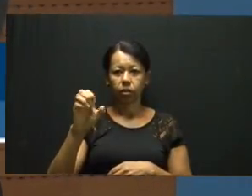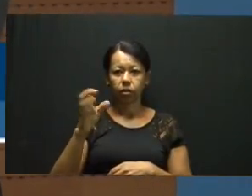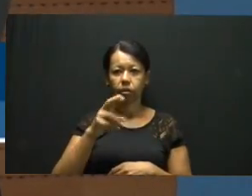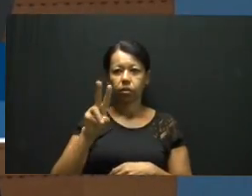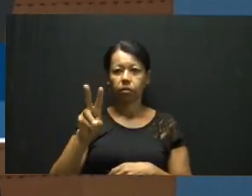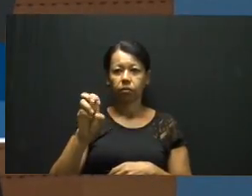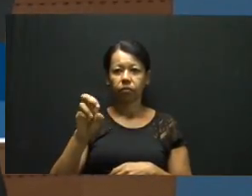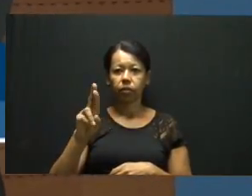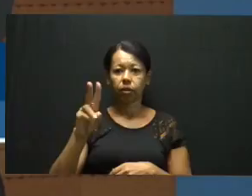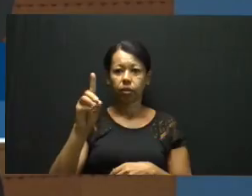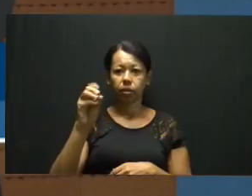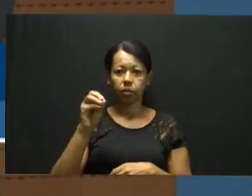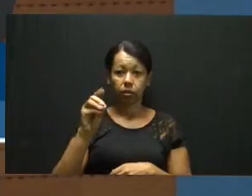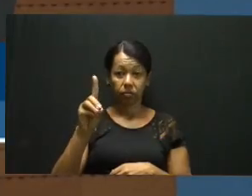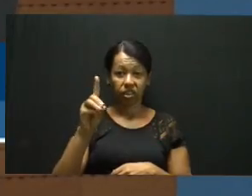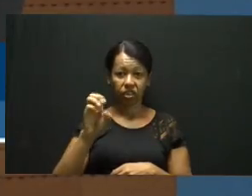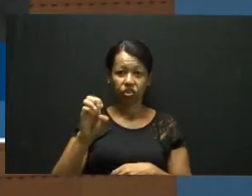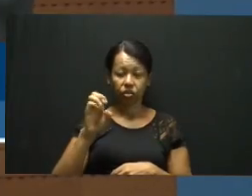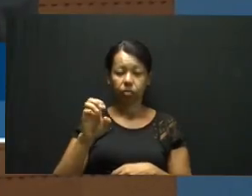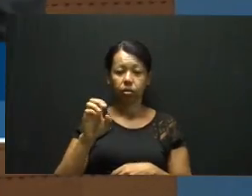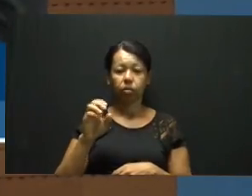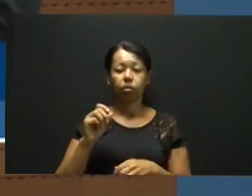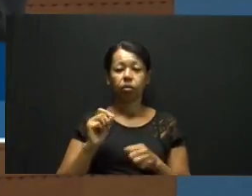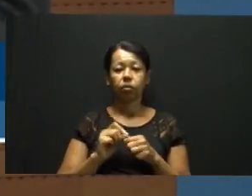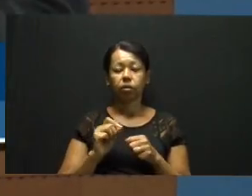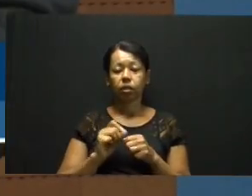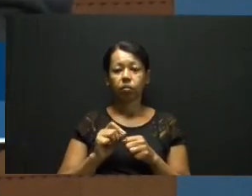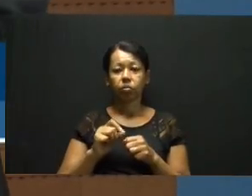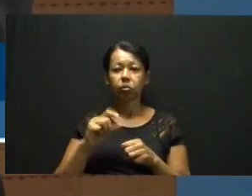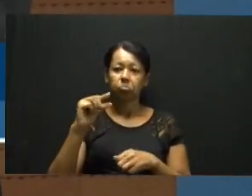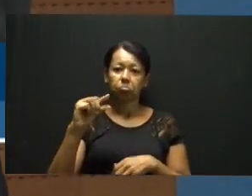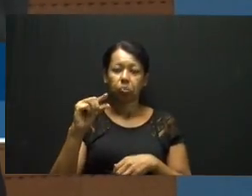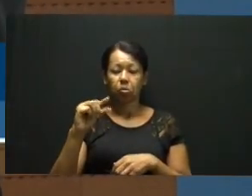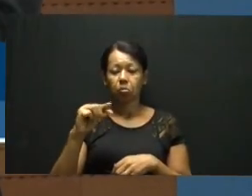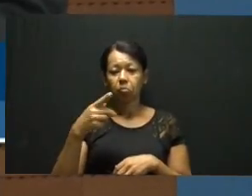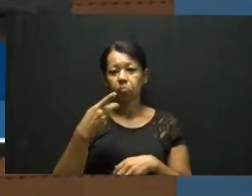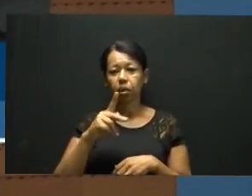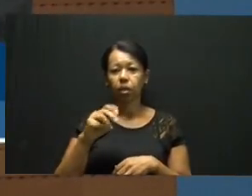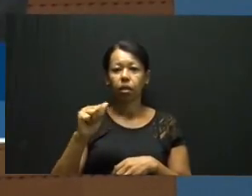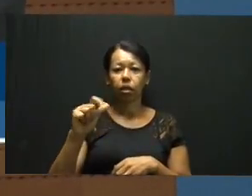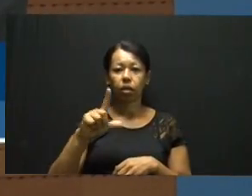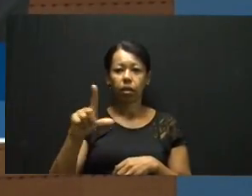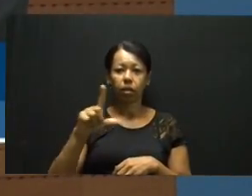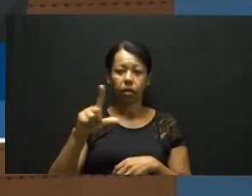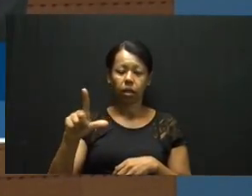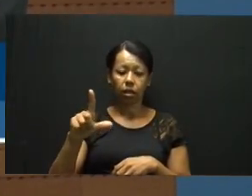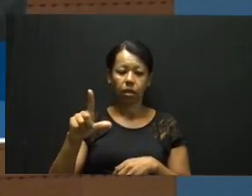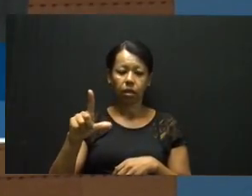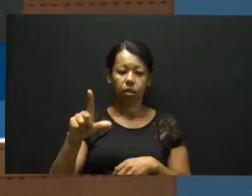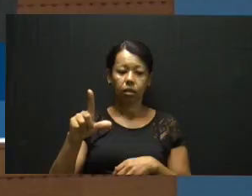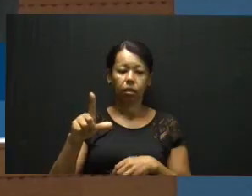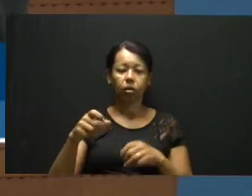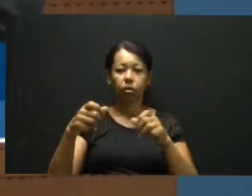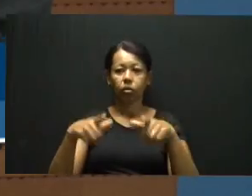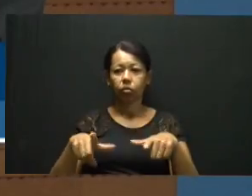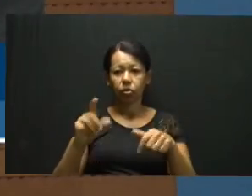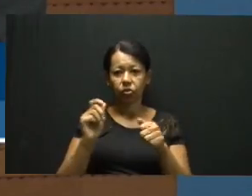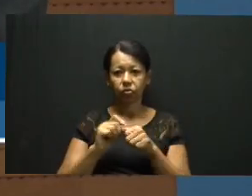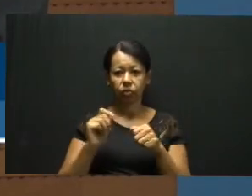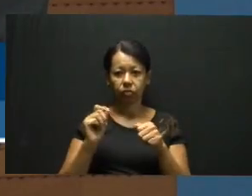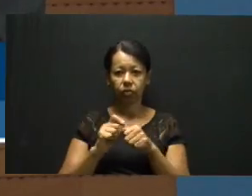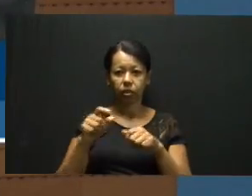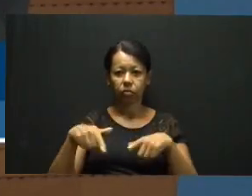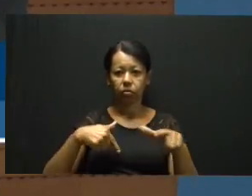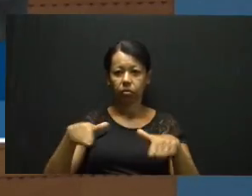Resolvemos uma boa parte através da ALL, que agora é a Rumo, onde foi feito